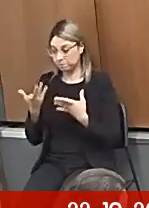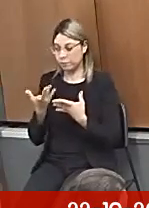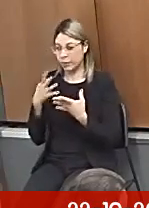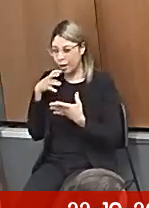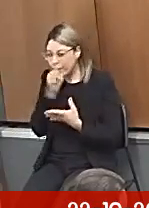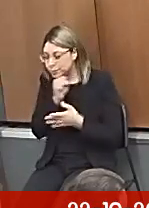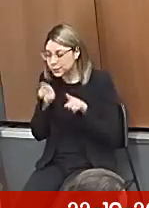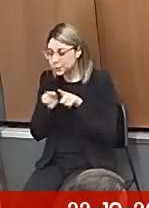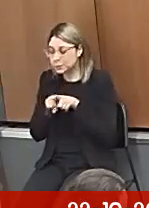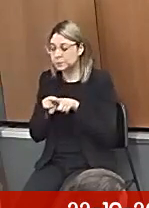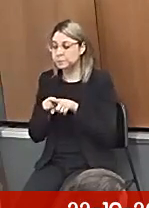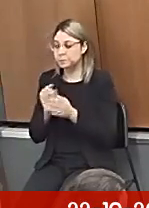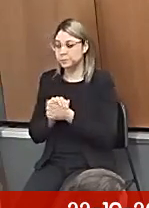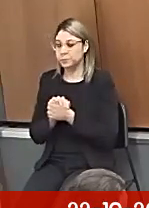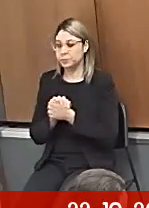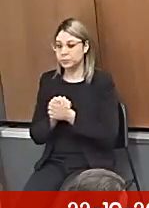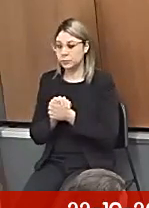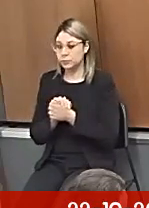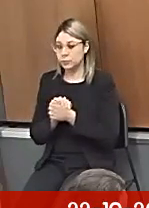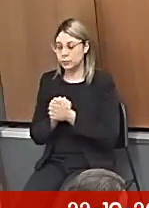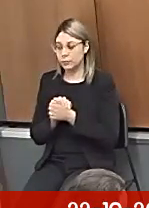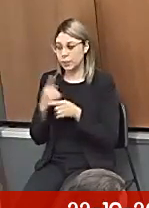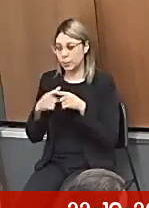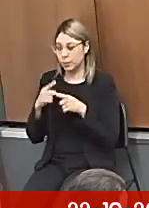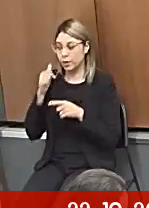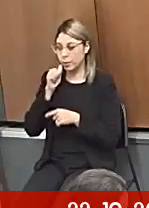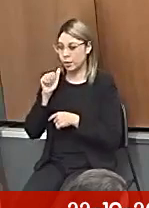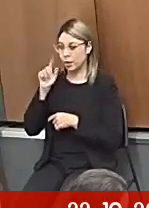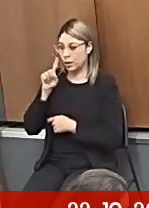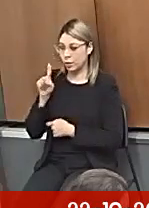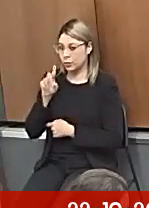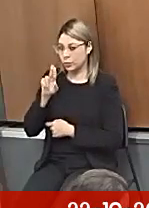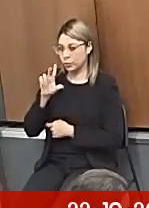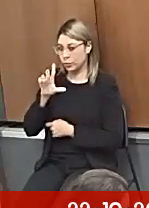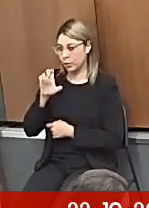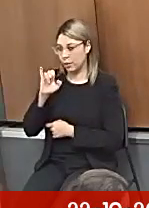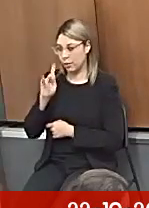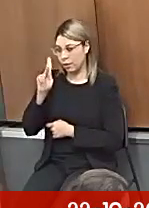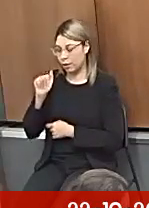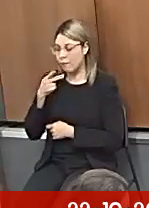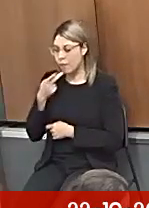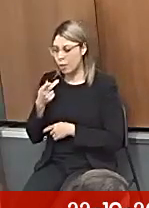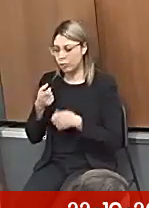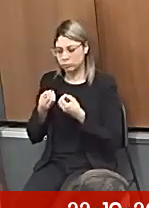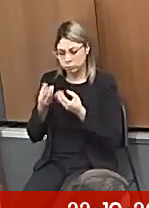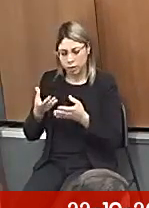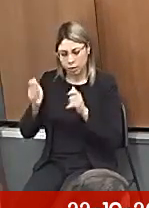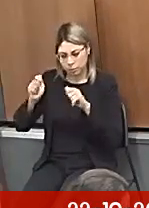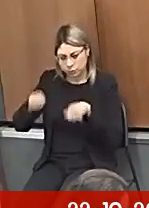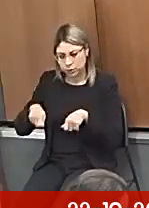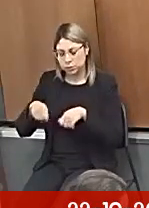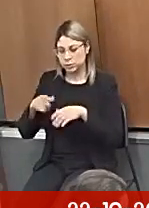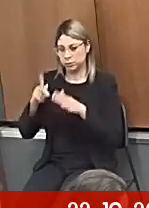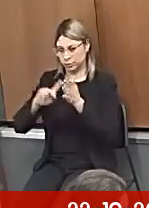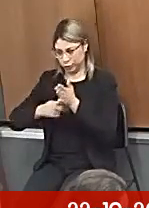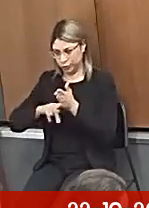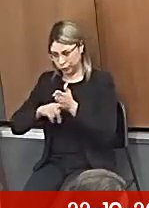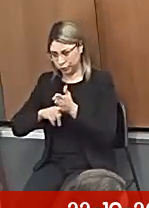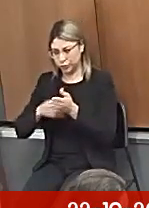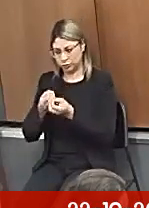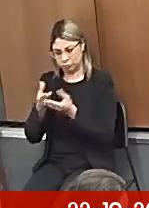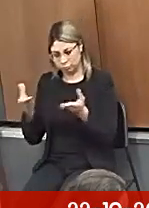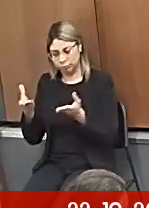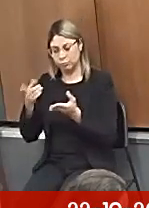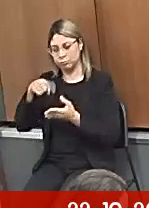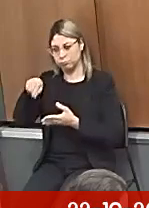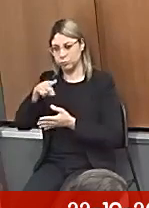muito rapidamente, porque a Zuleika falou de capacitações que o sindicato